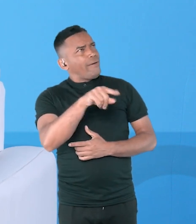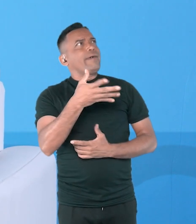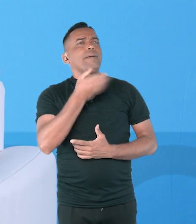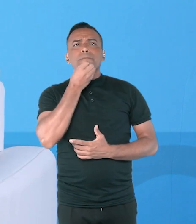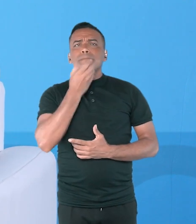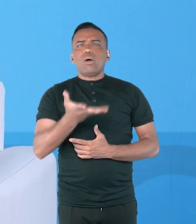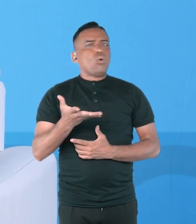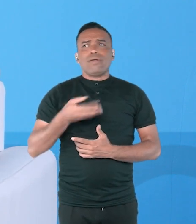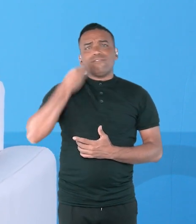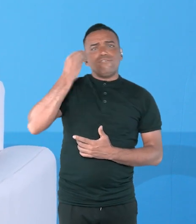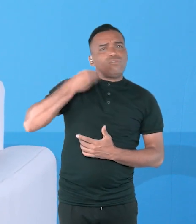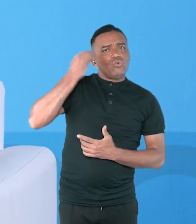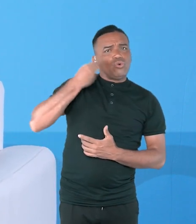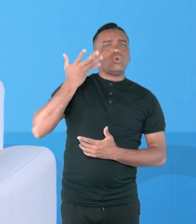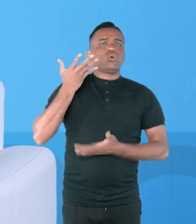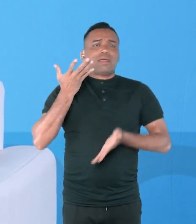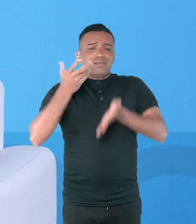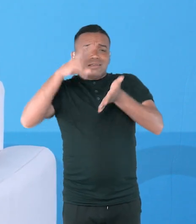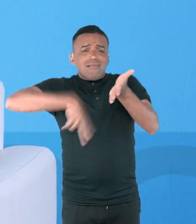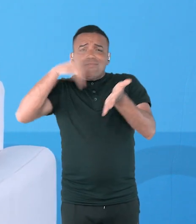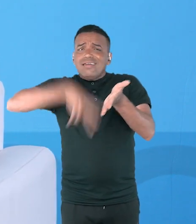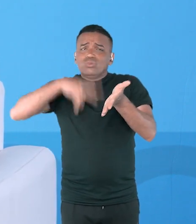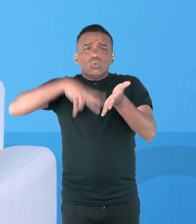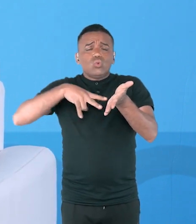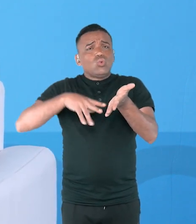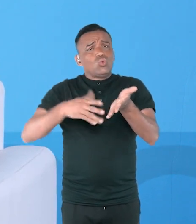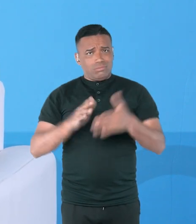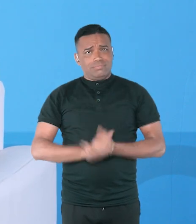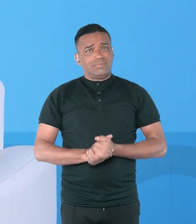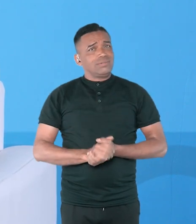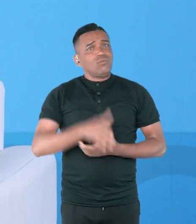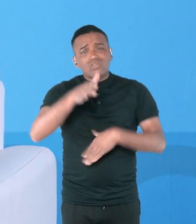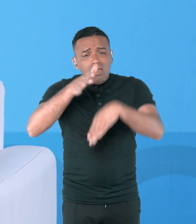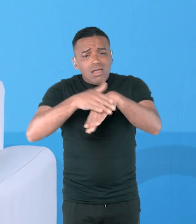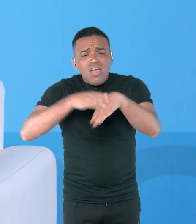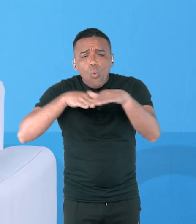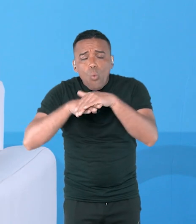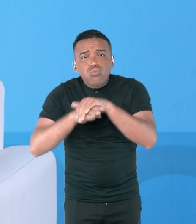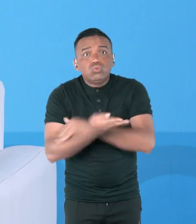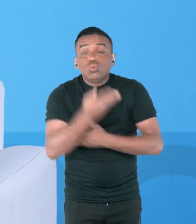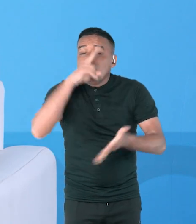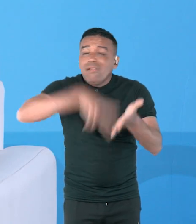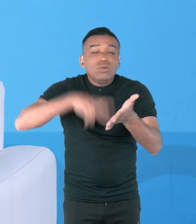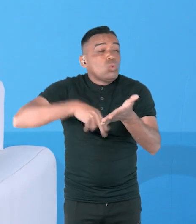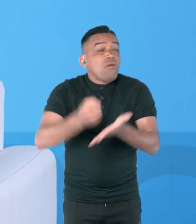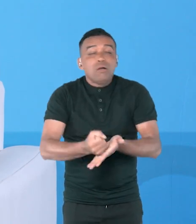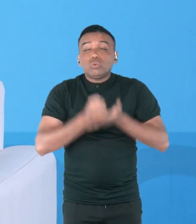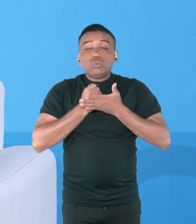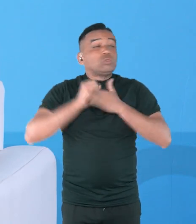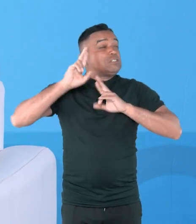Eu acho que isso é bom, fruto da experiência de leitura, né? Que eu acho que você ler é uma coisa que faz